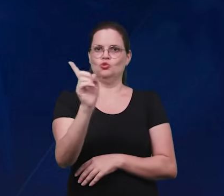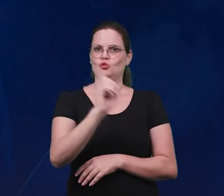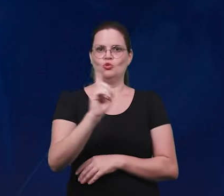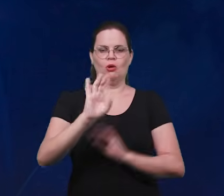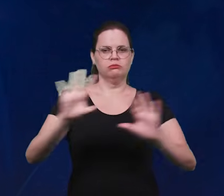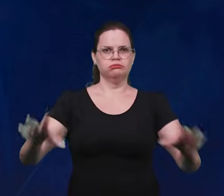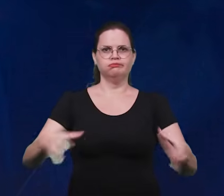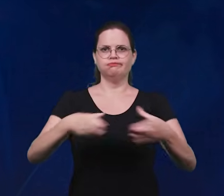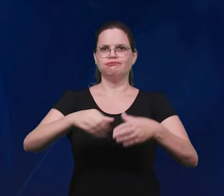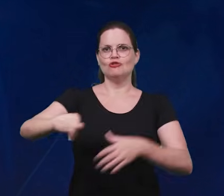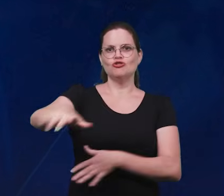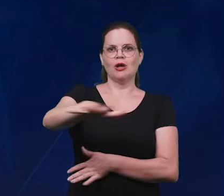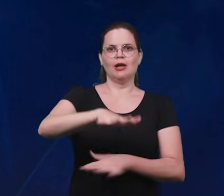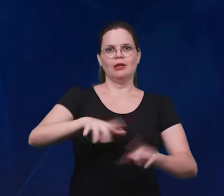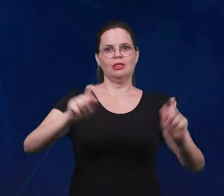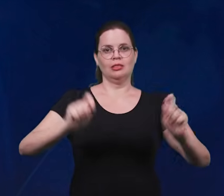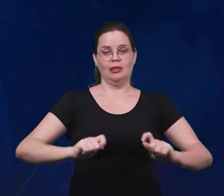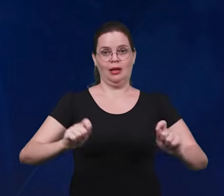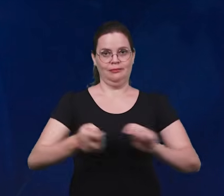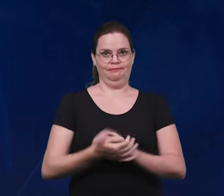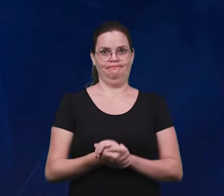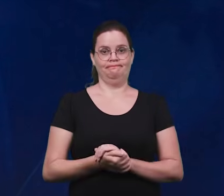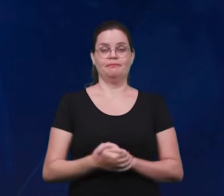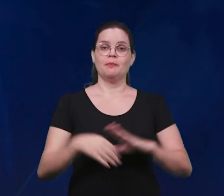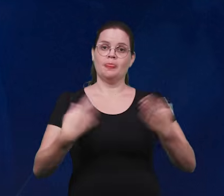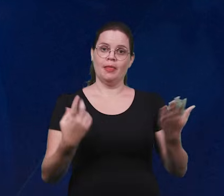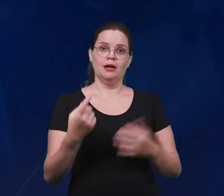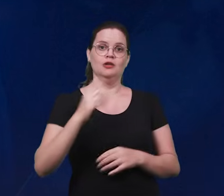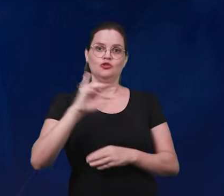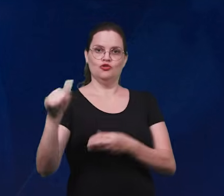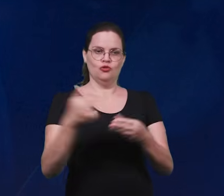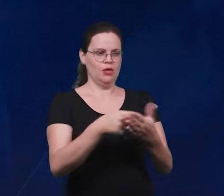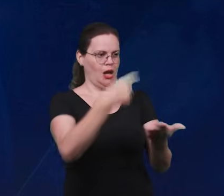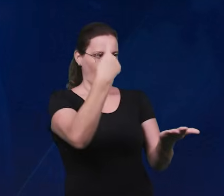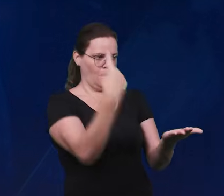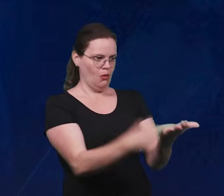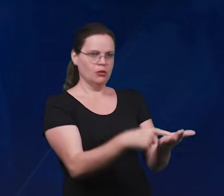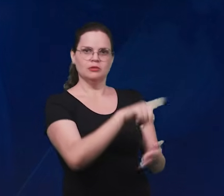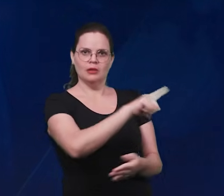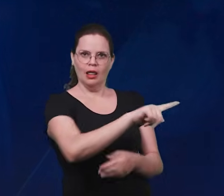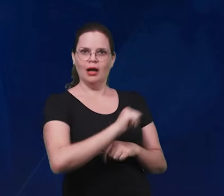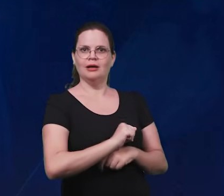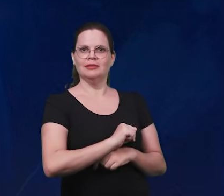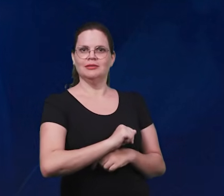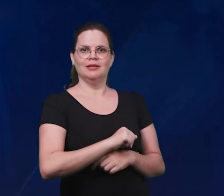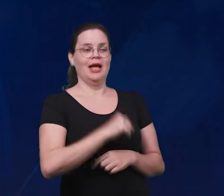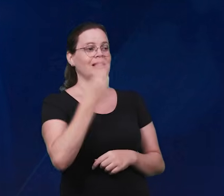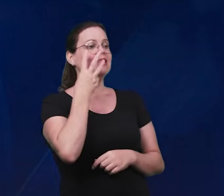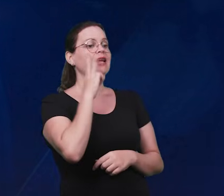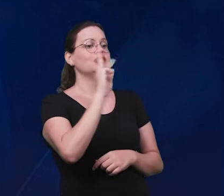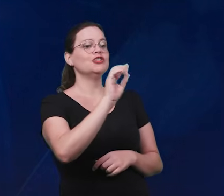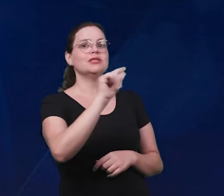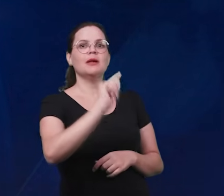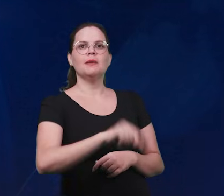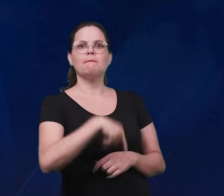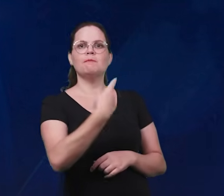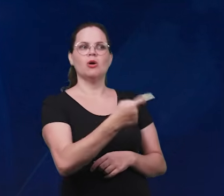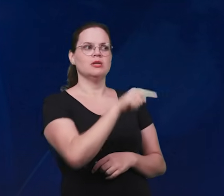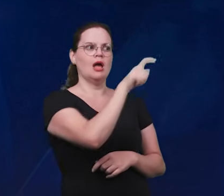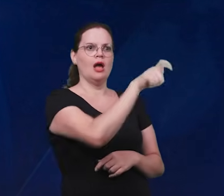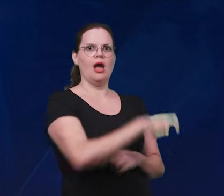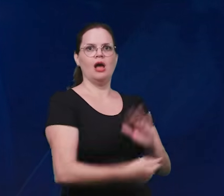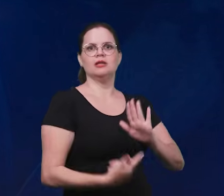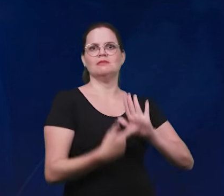final de 3 dias após o concerto com os gibeonitas, a verdade veio à tona. Não se tratava